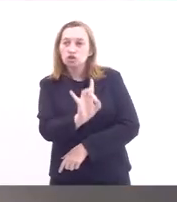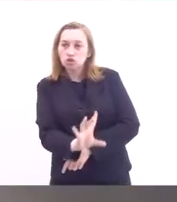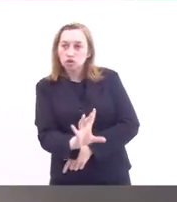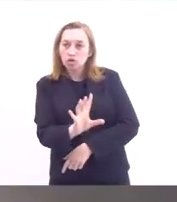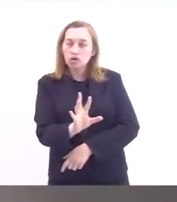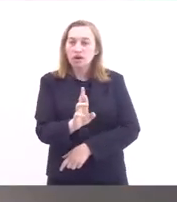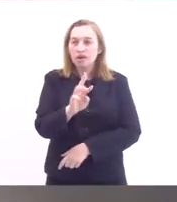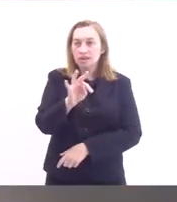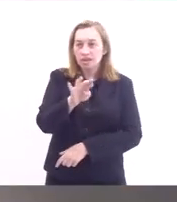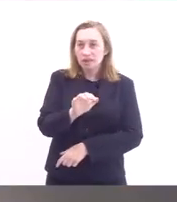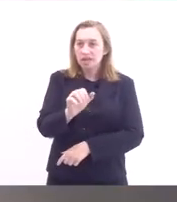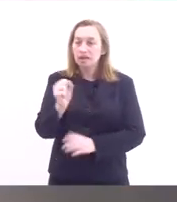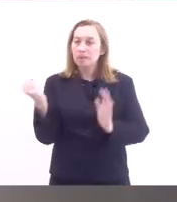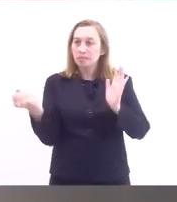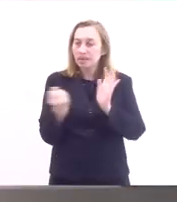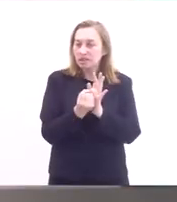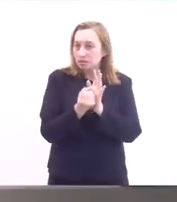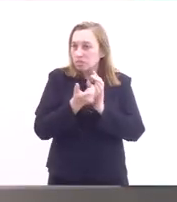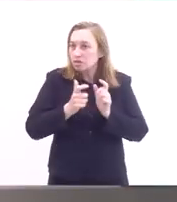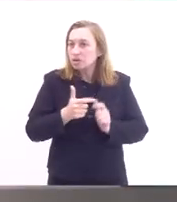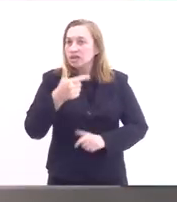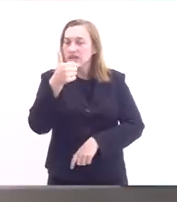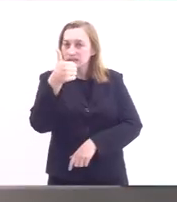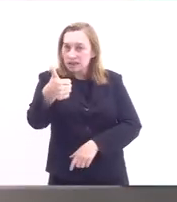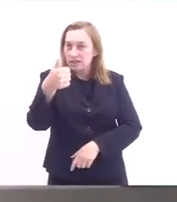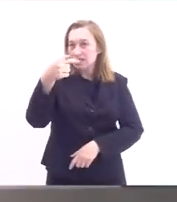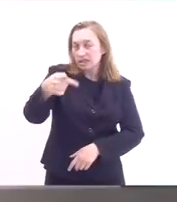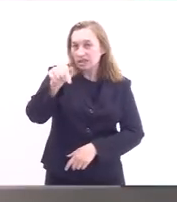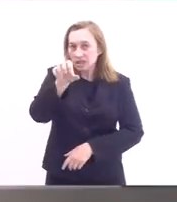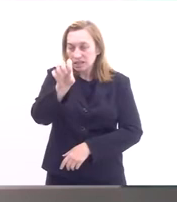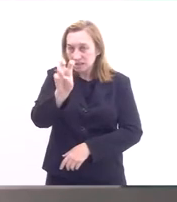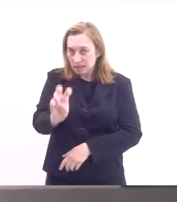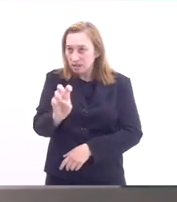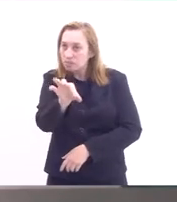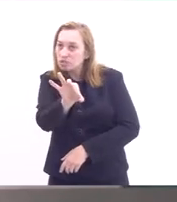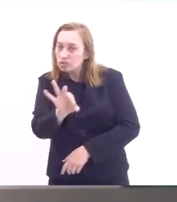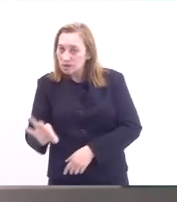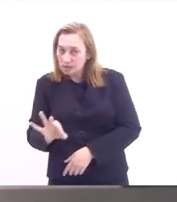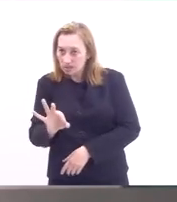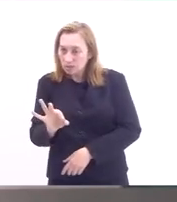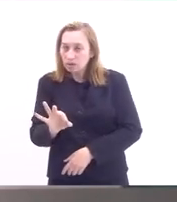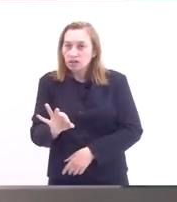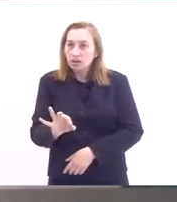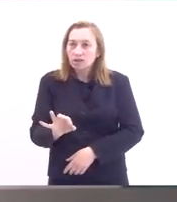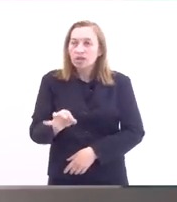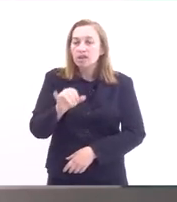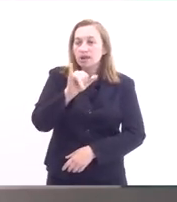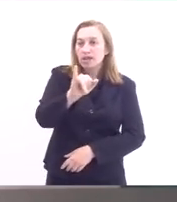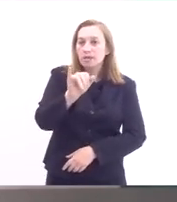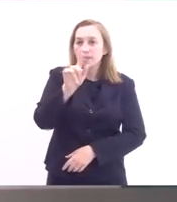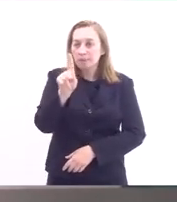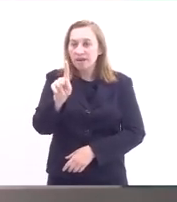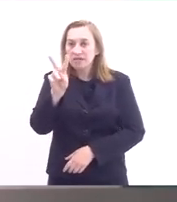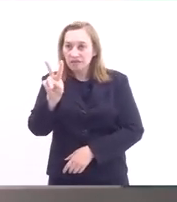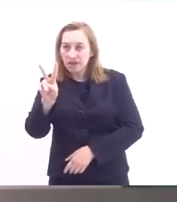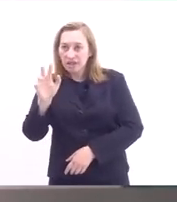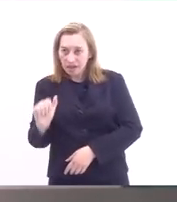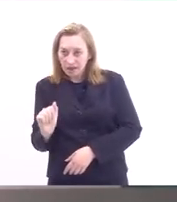receita patrimonial, que estourou 175% aproximadamente, e o IPVA, que